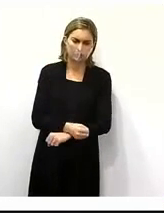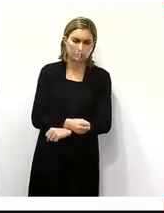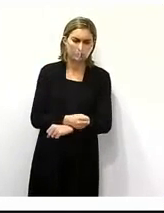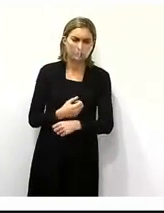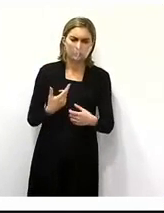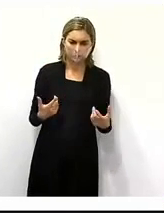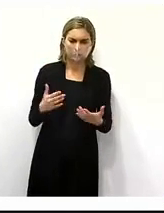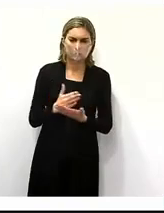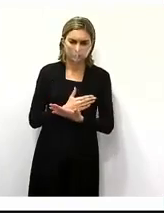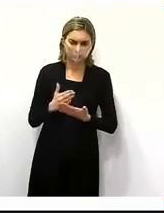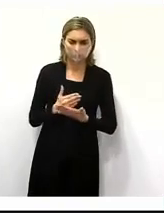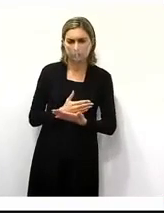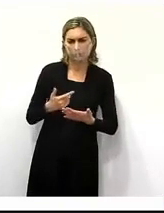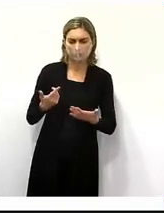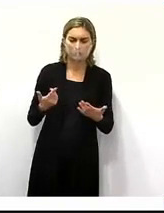de modo algum